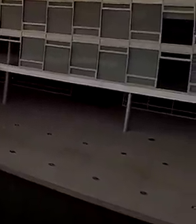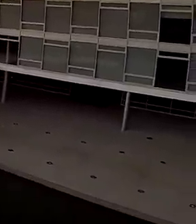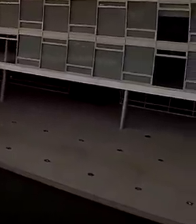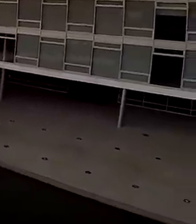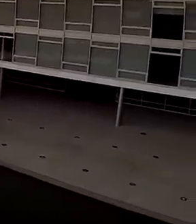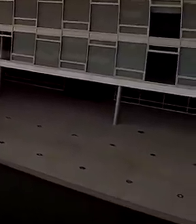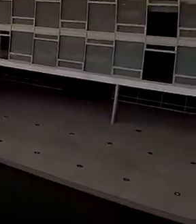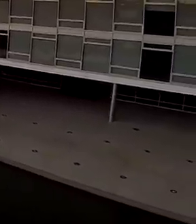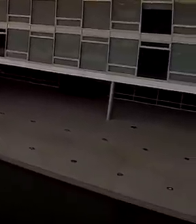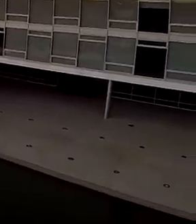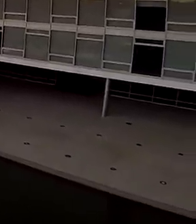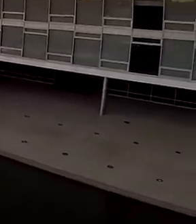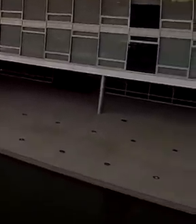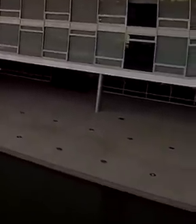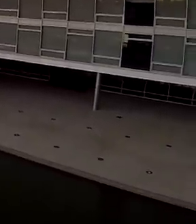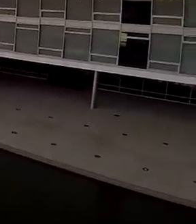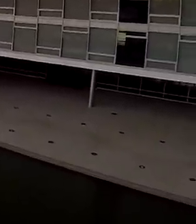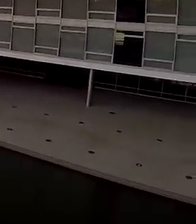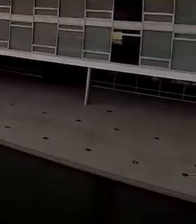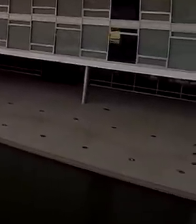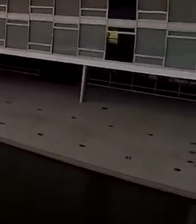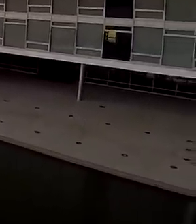Transcrição Legendas Pedro Negri